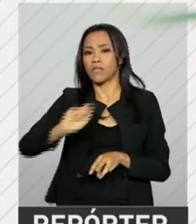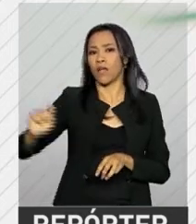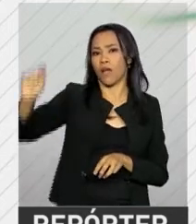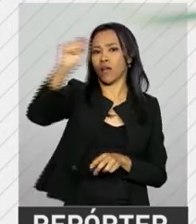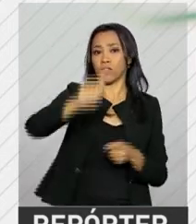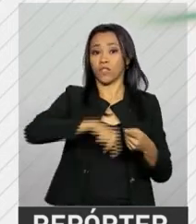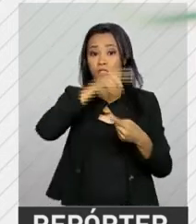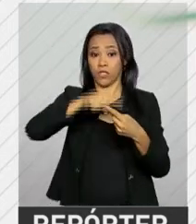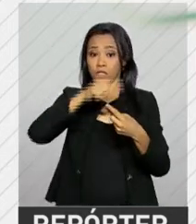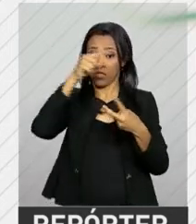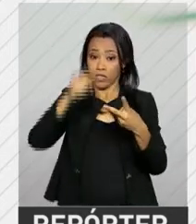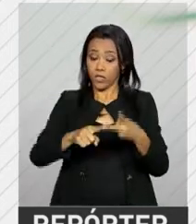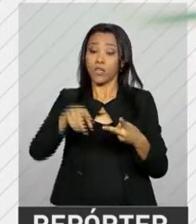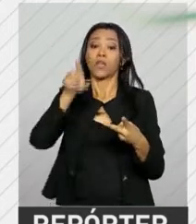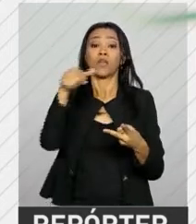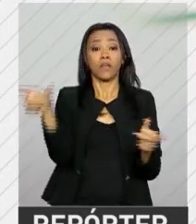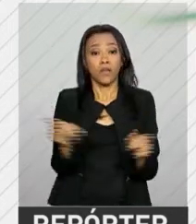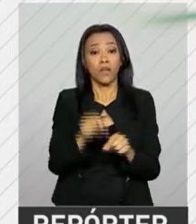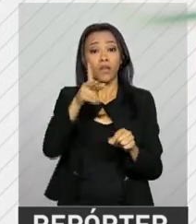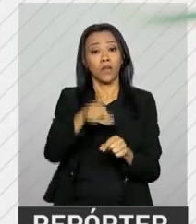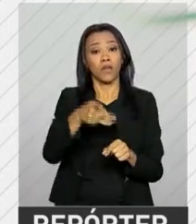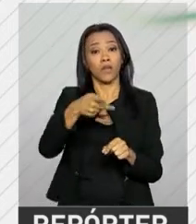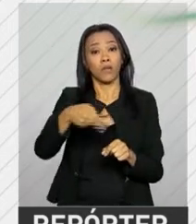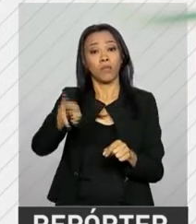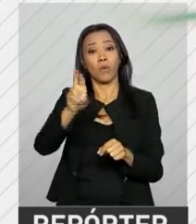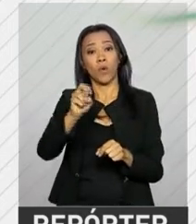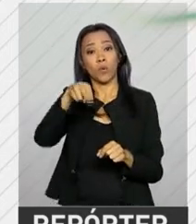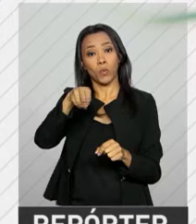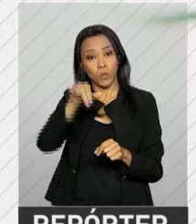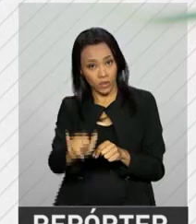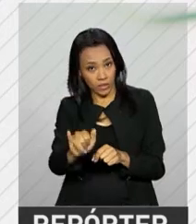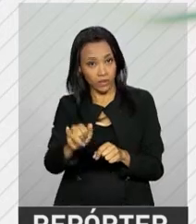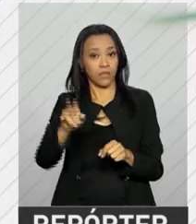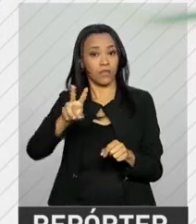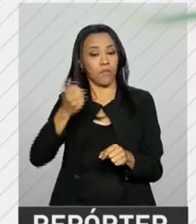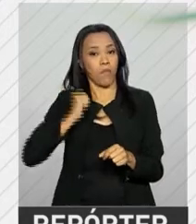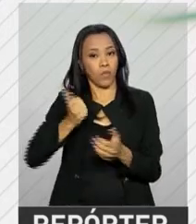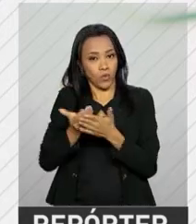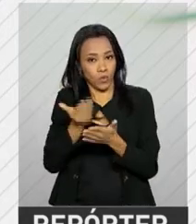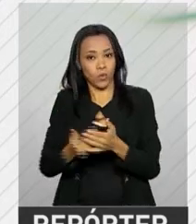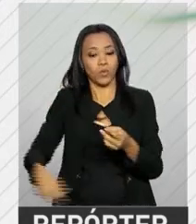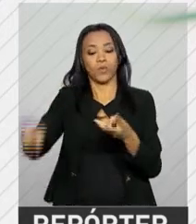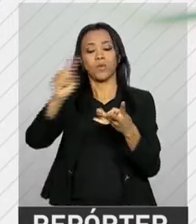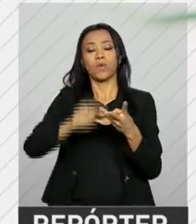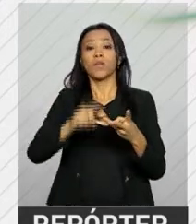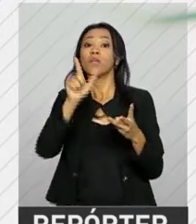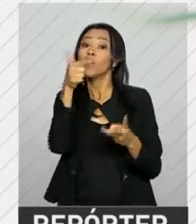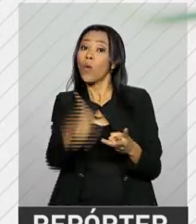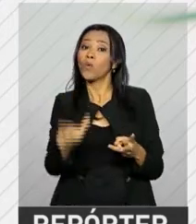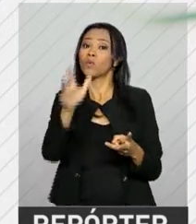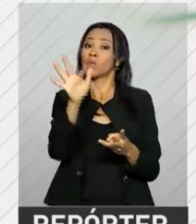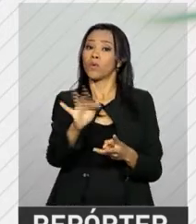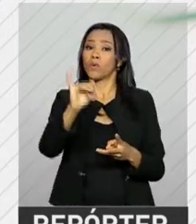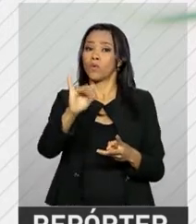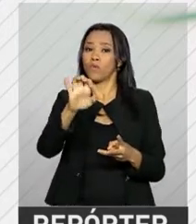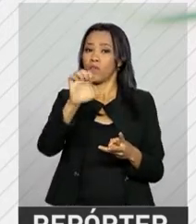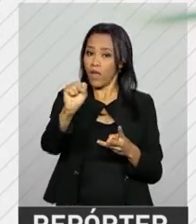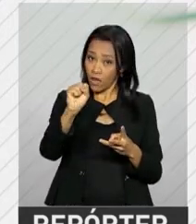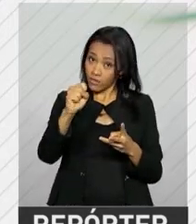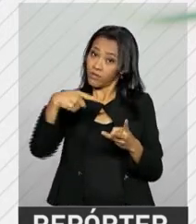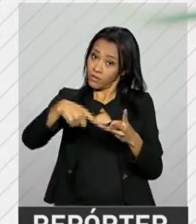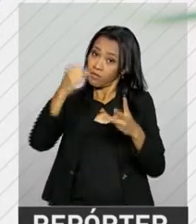universidade para todos com bolsas instituições particulares e o fundo de financiamento estudantil que oferece